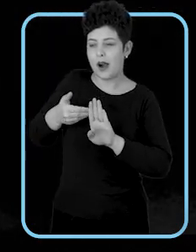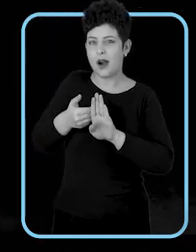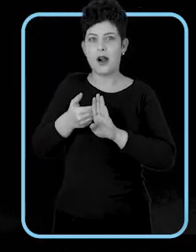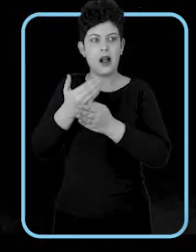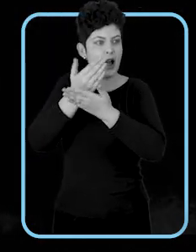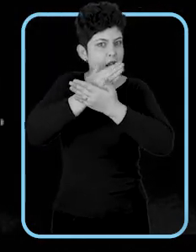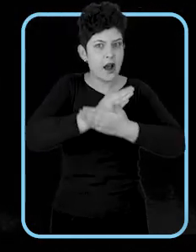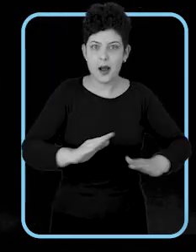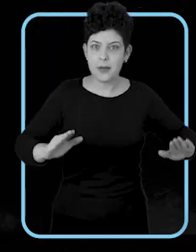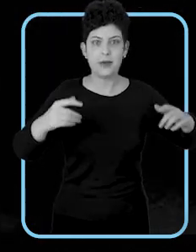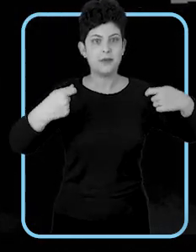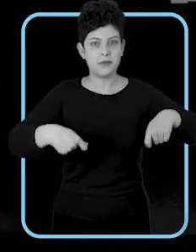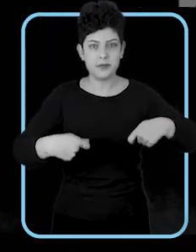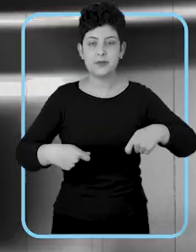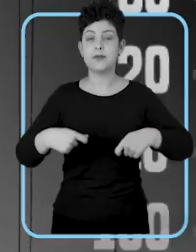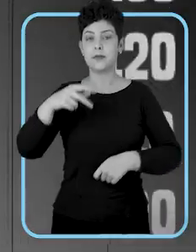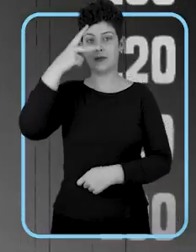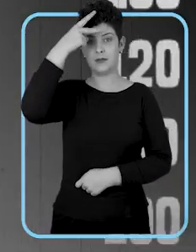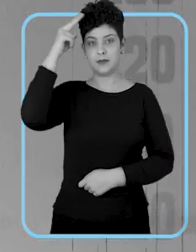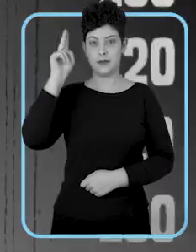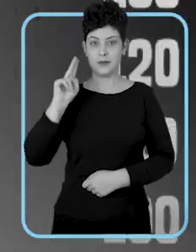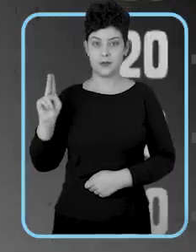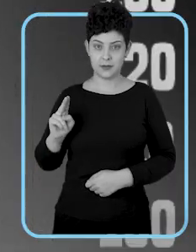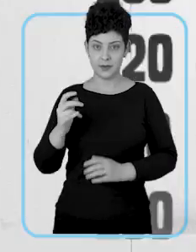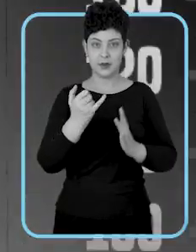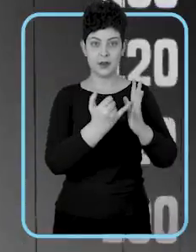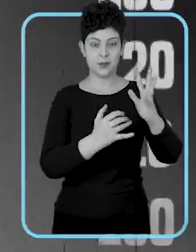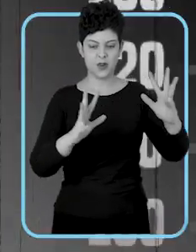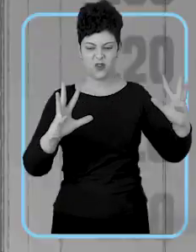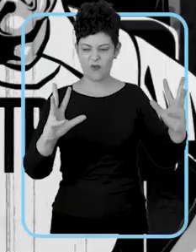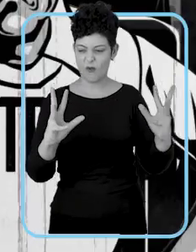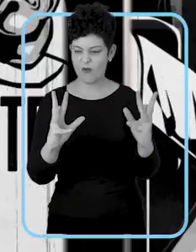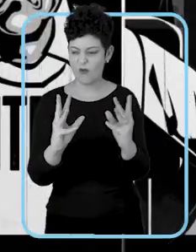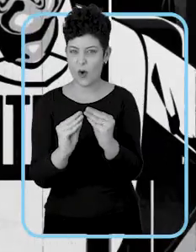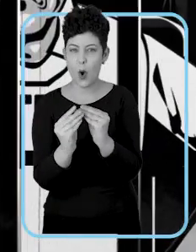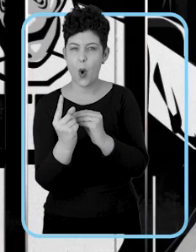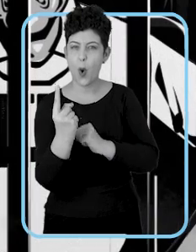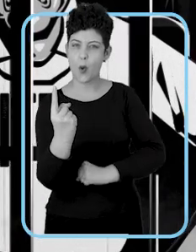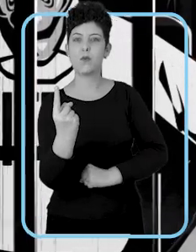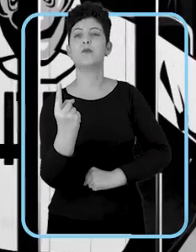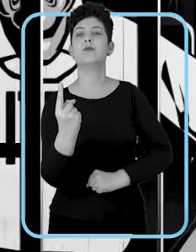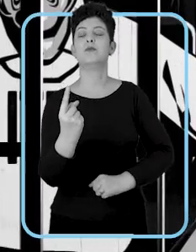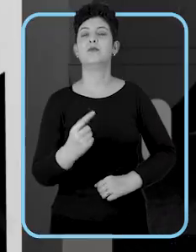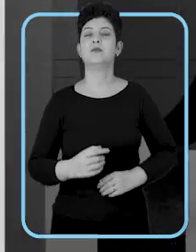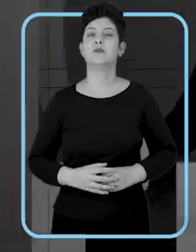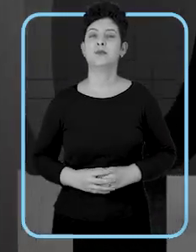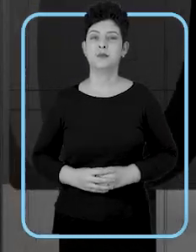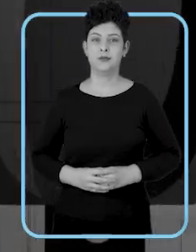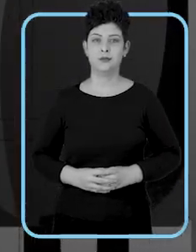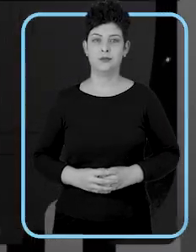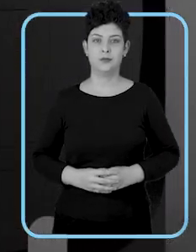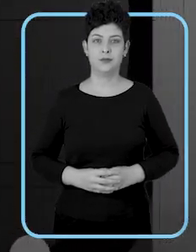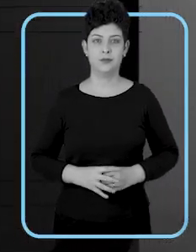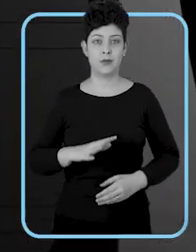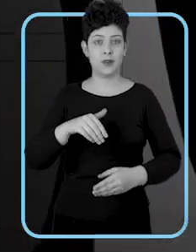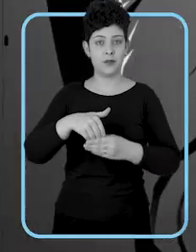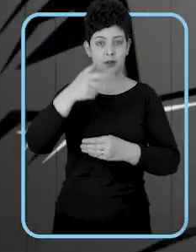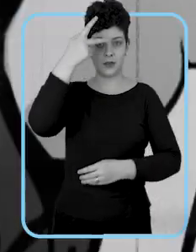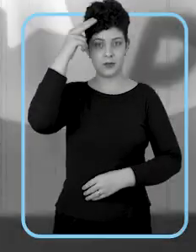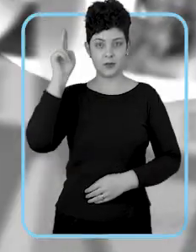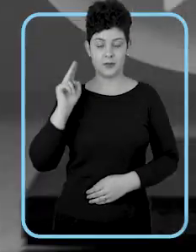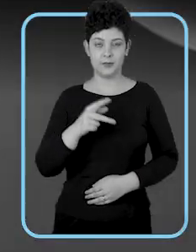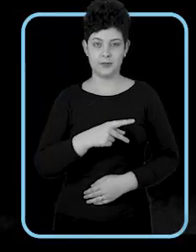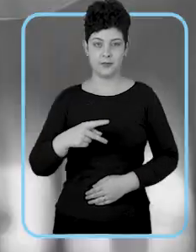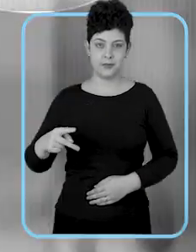combustíveis. Isso tem que mudar. Com Soraya e o um imposto só, é o fim da história para eles.